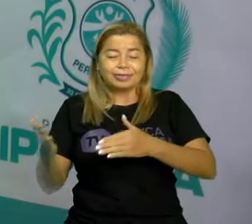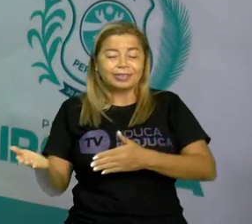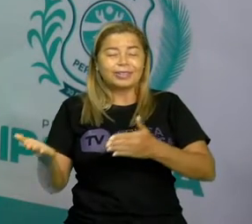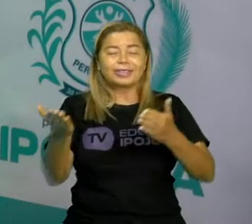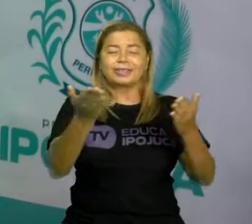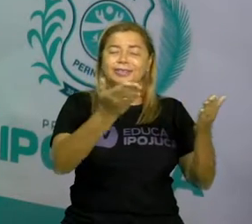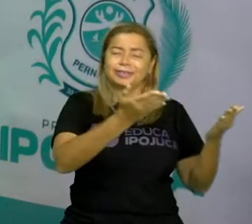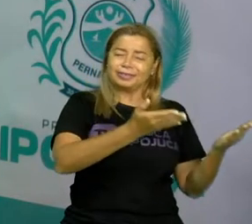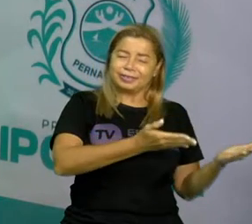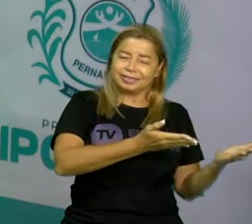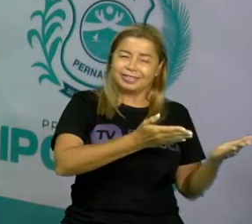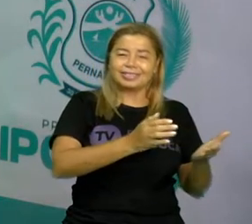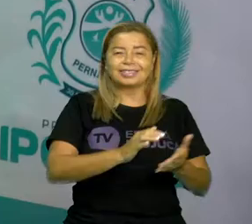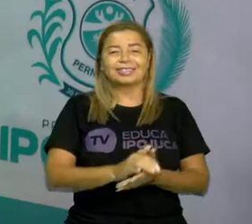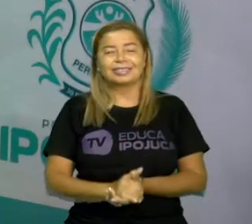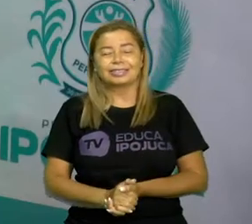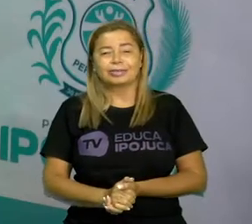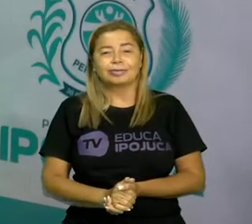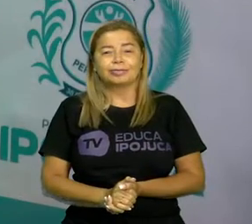sintam-se convidadas